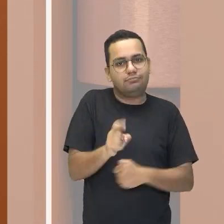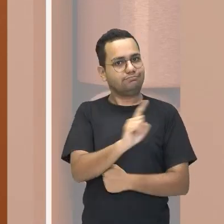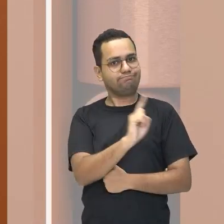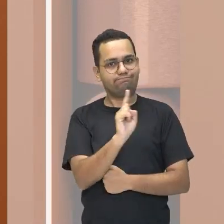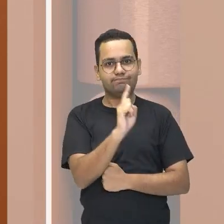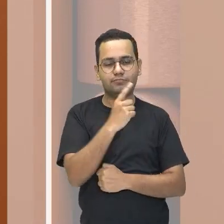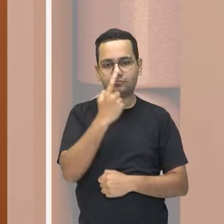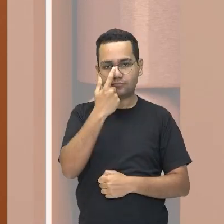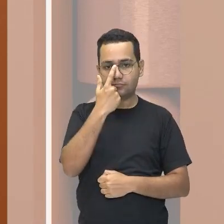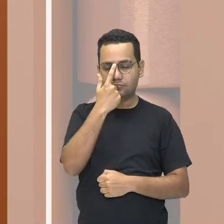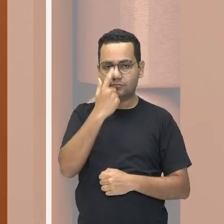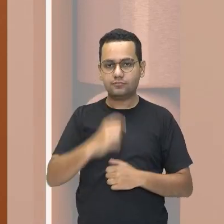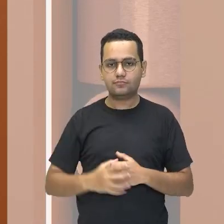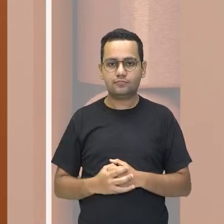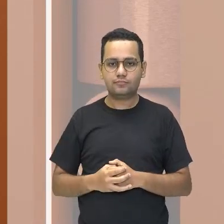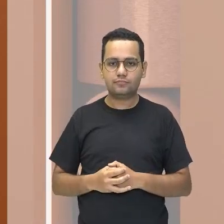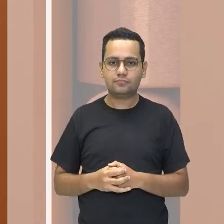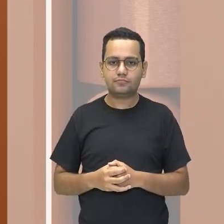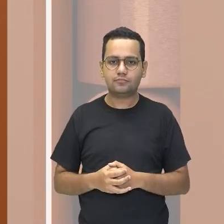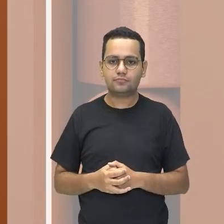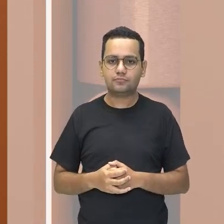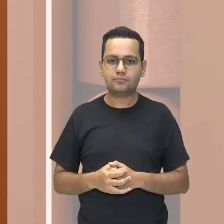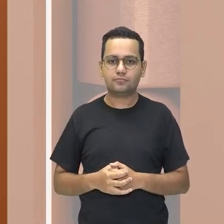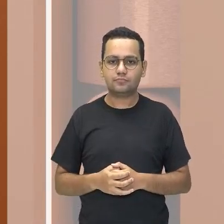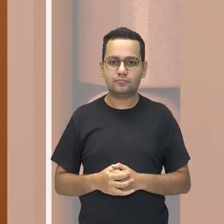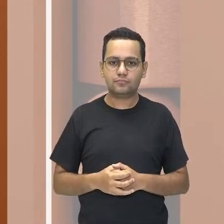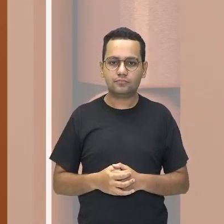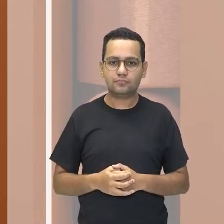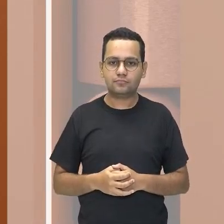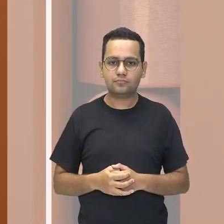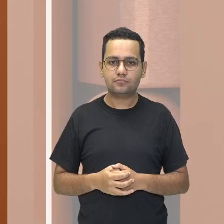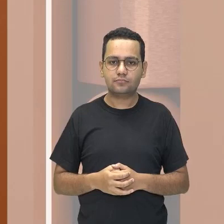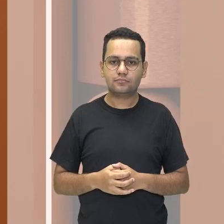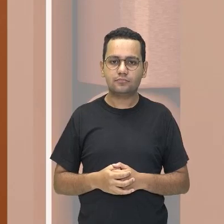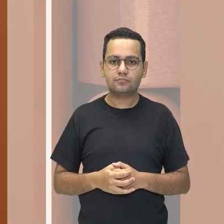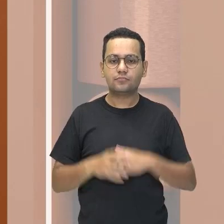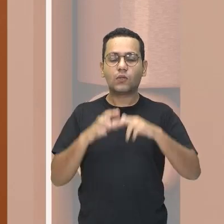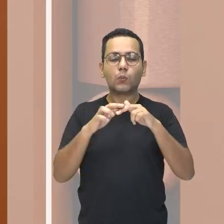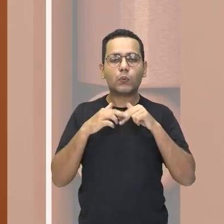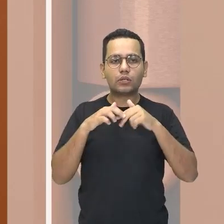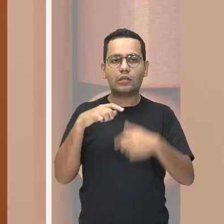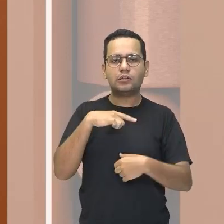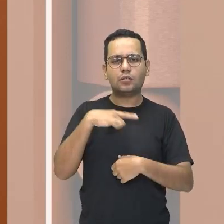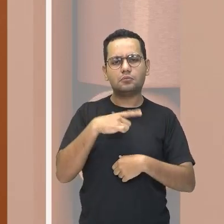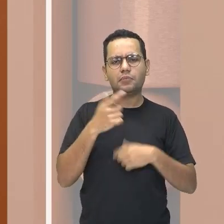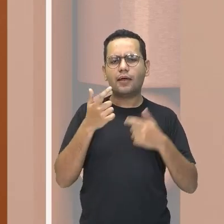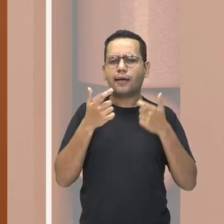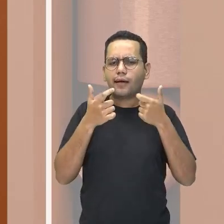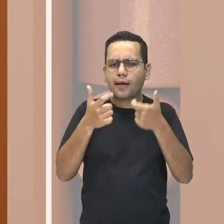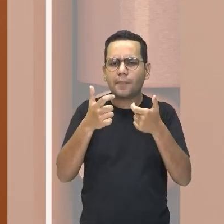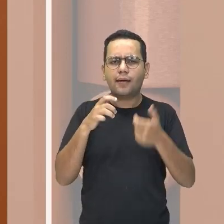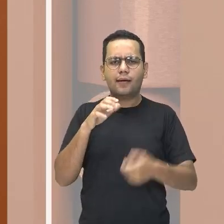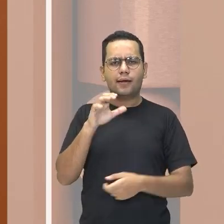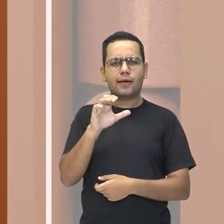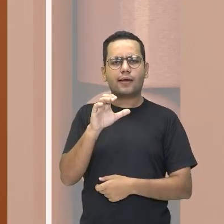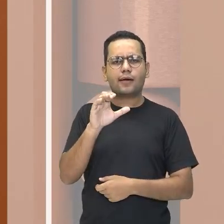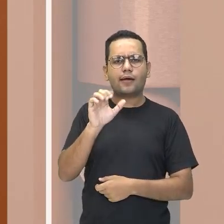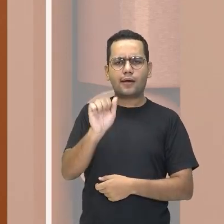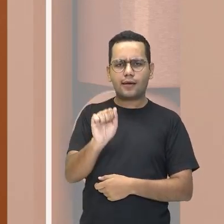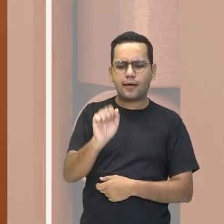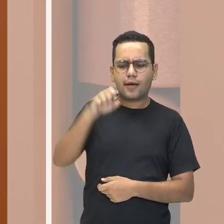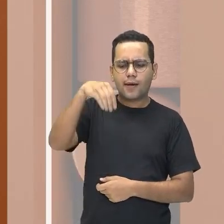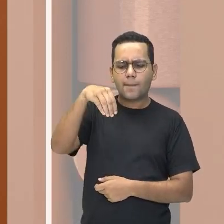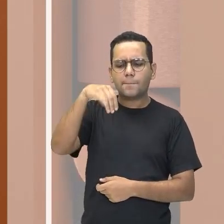gente conhece dos ataques kamikazes. O que é um ataque kamikaze, professor?